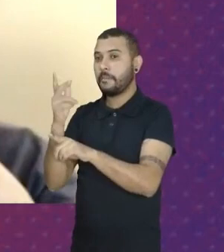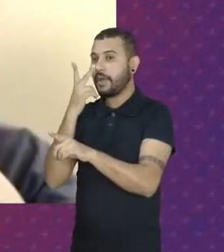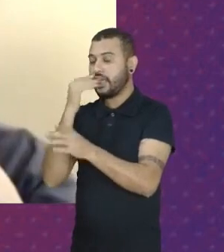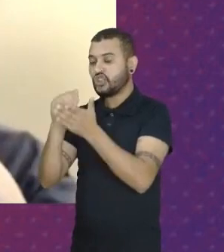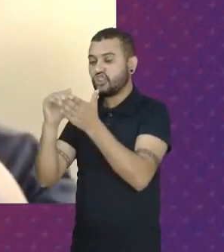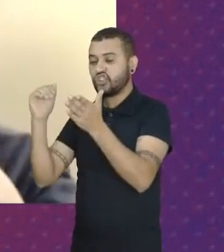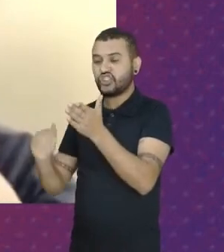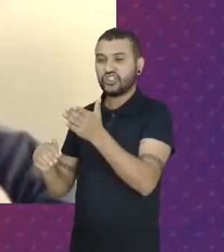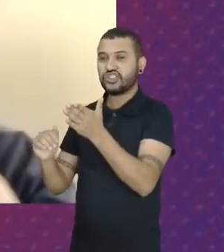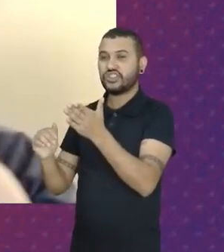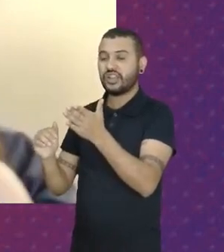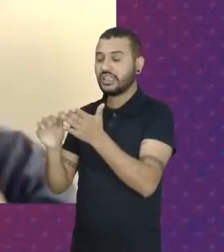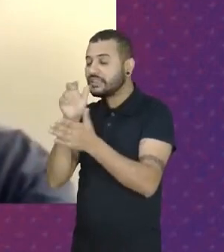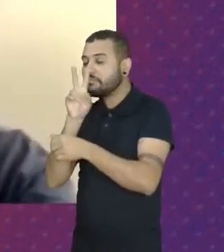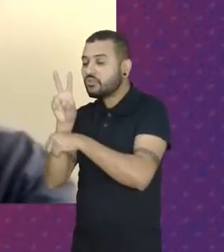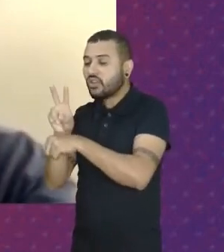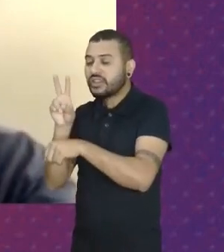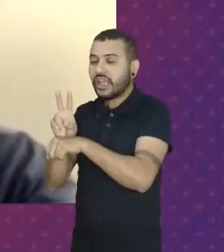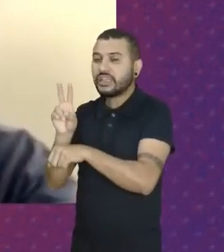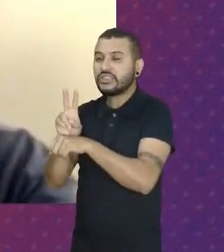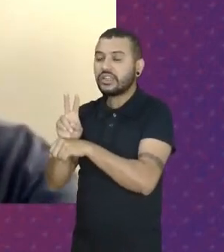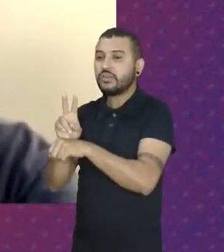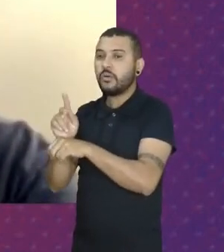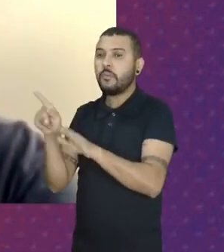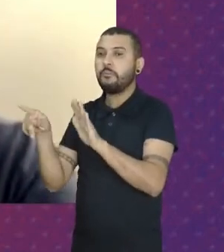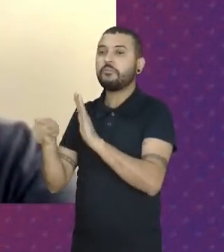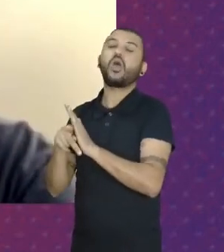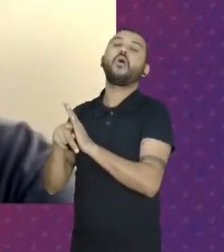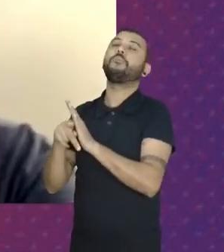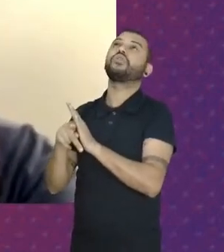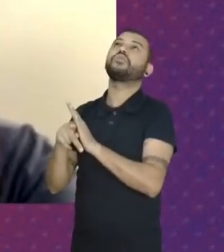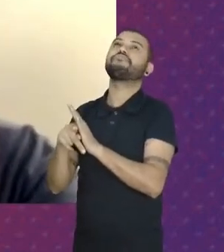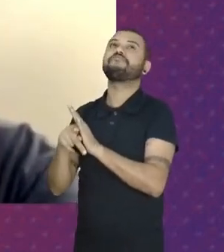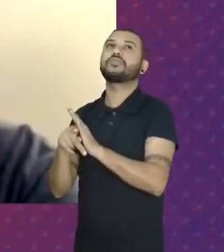cuidado não seja